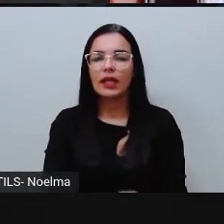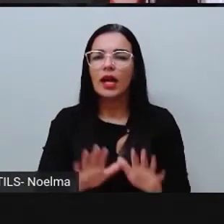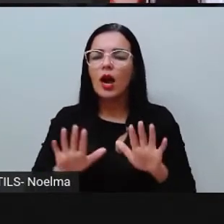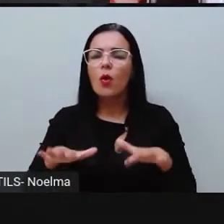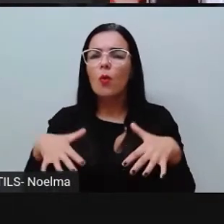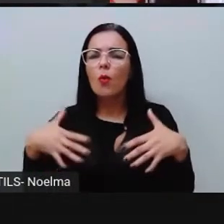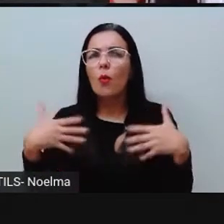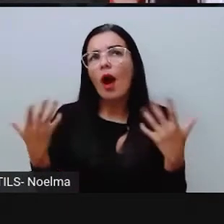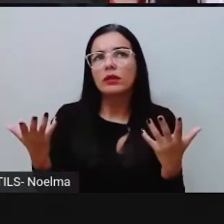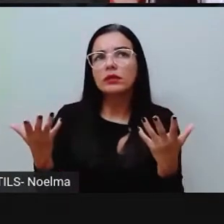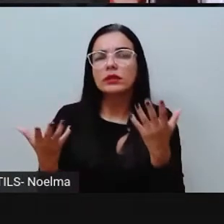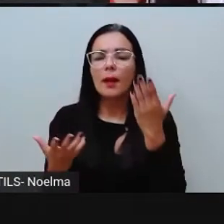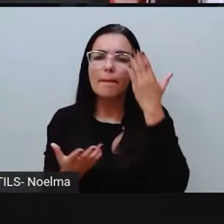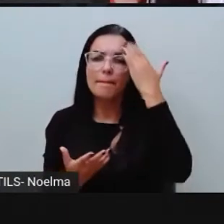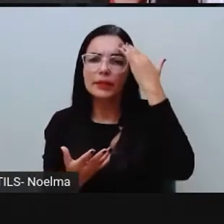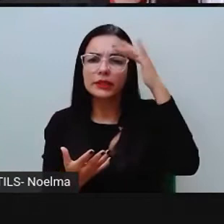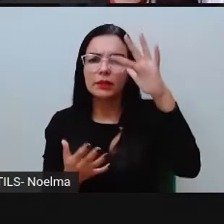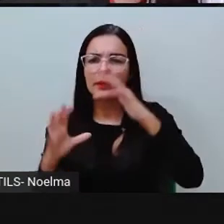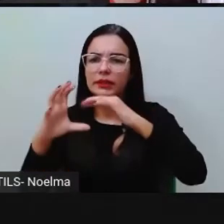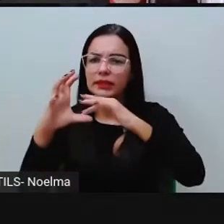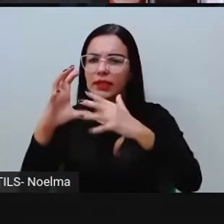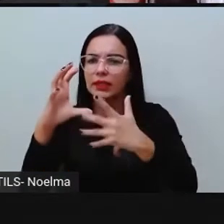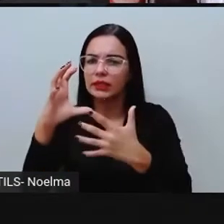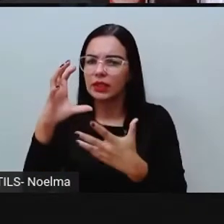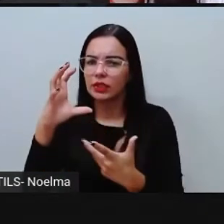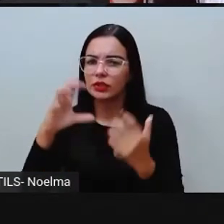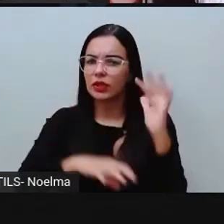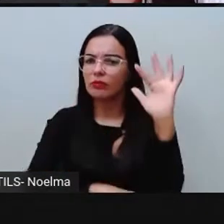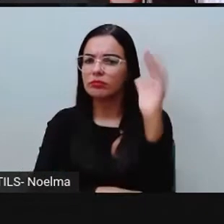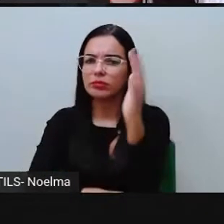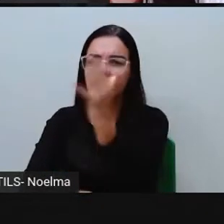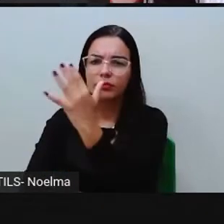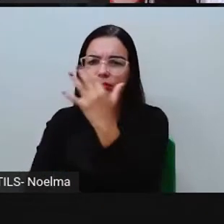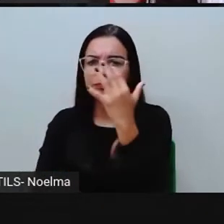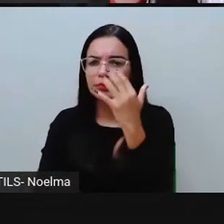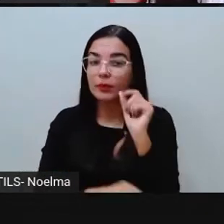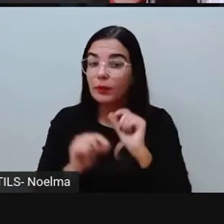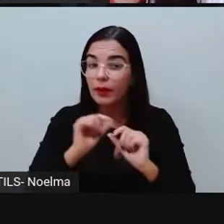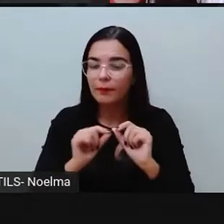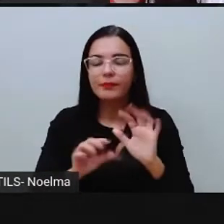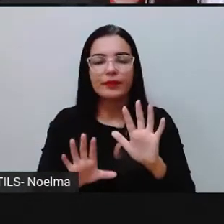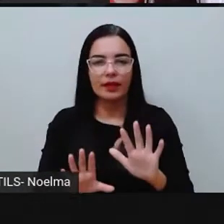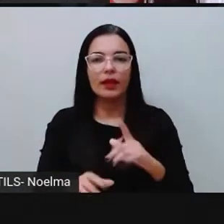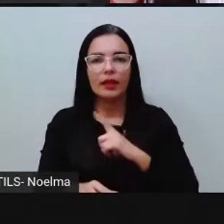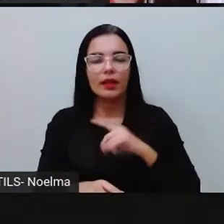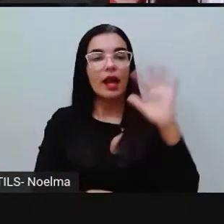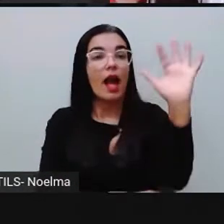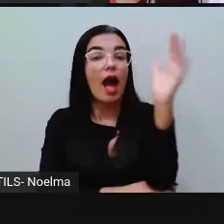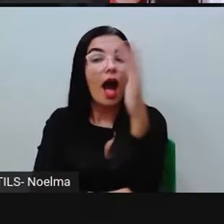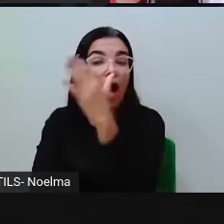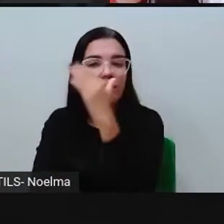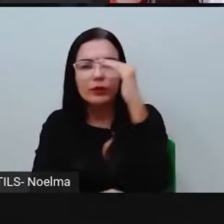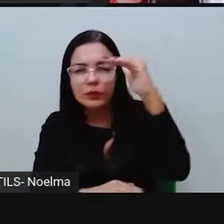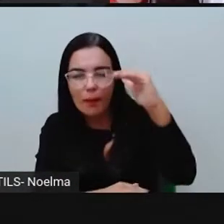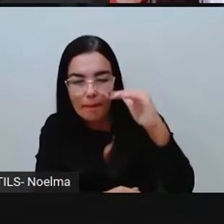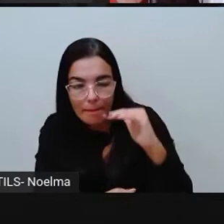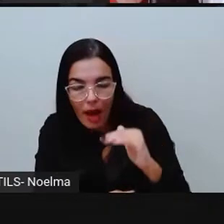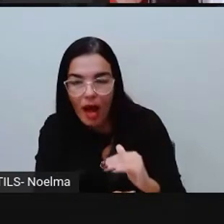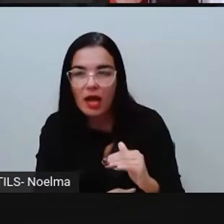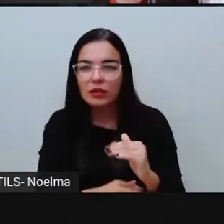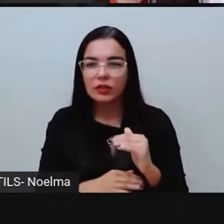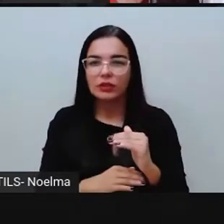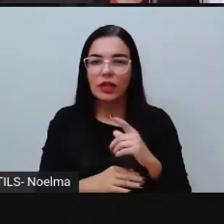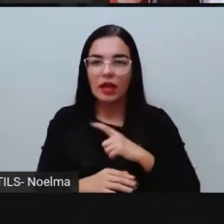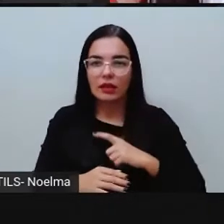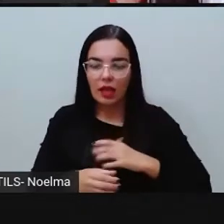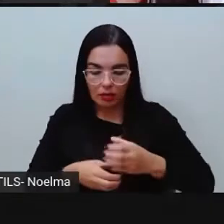as principais características da vegetação? Quais são? São árvores baixas, apresentam troncos